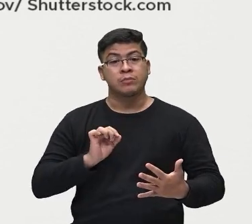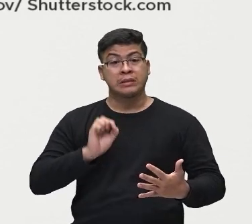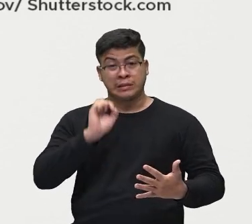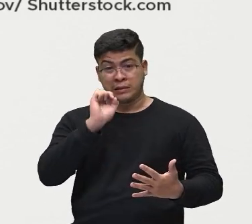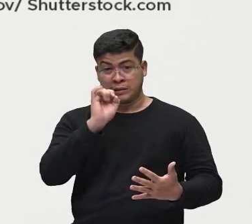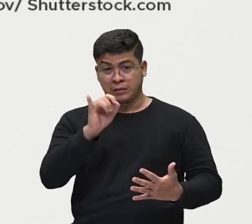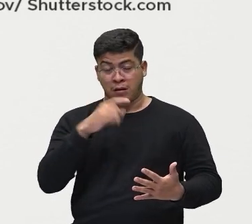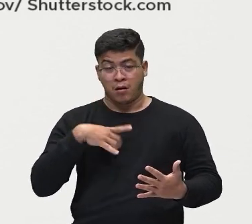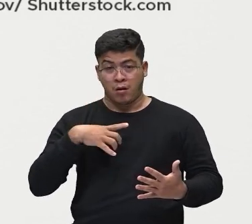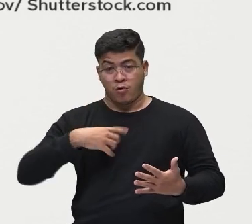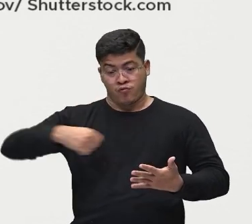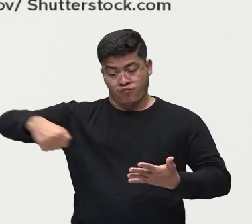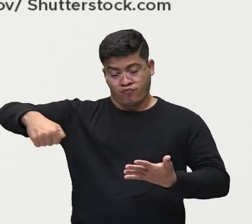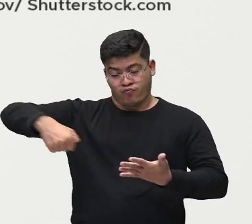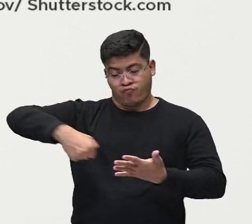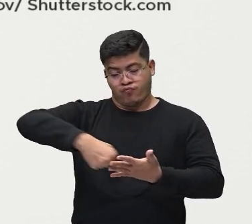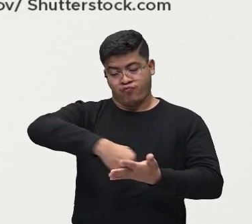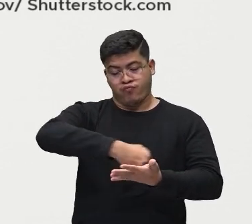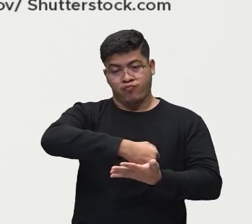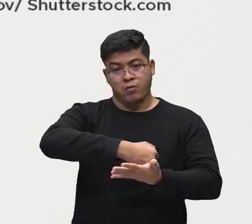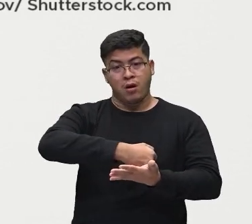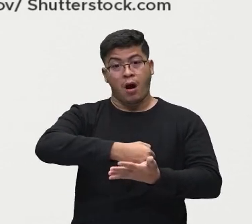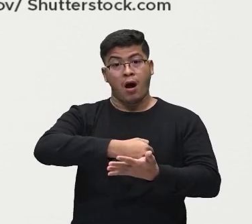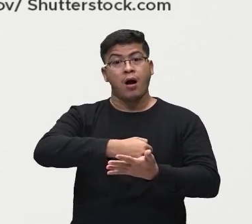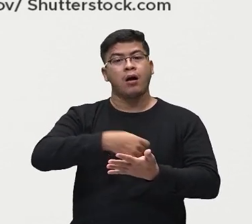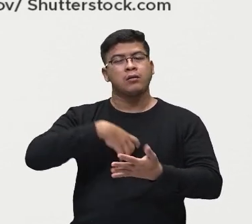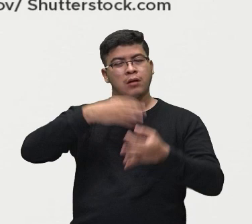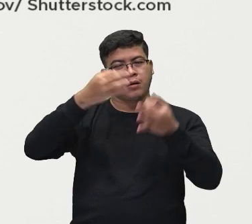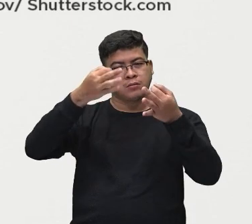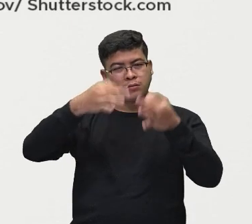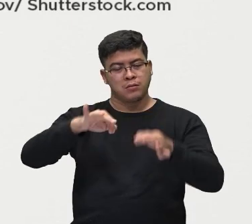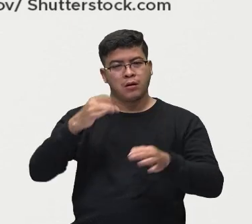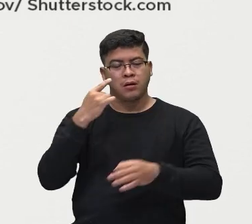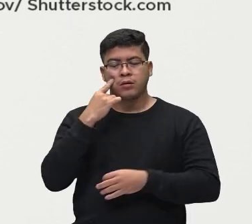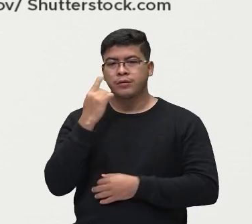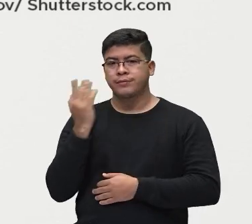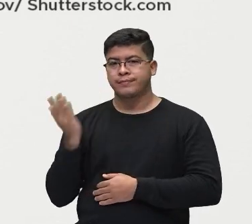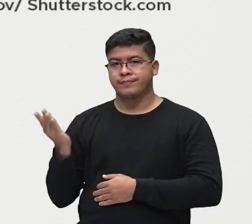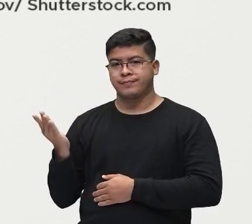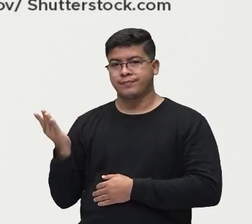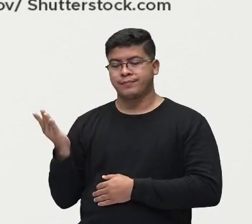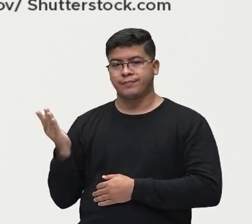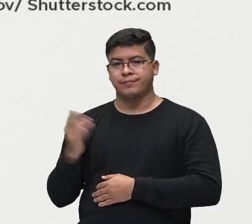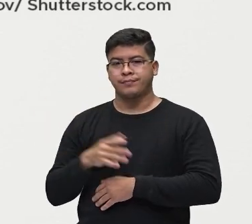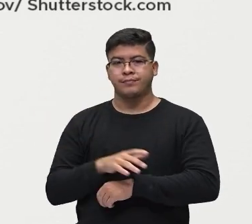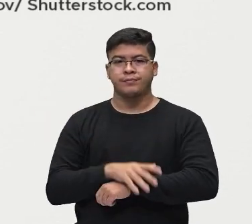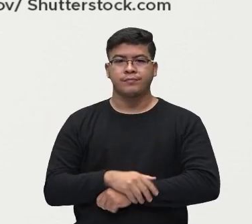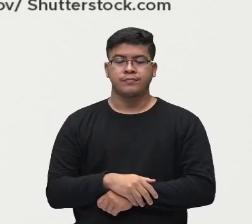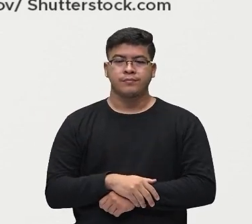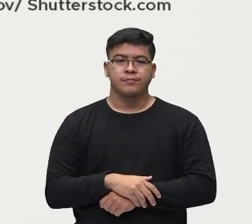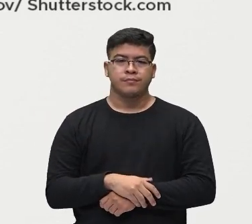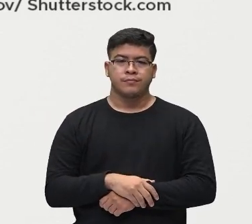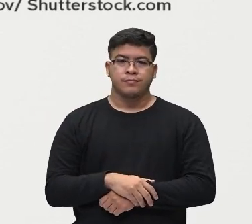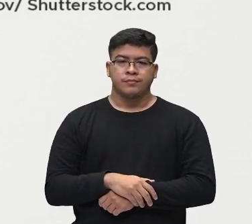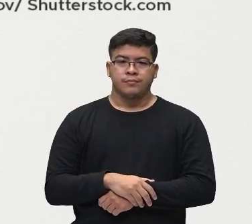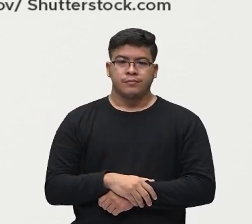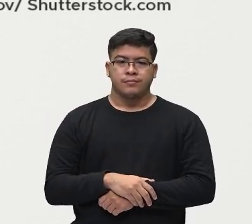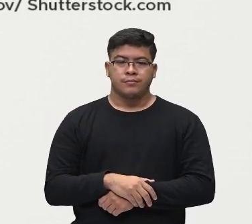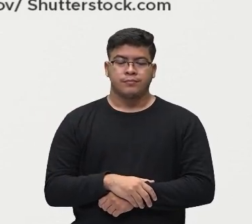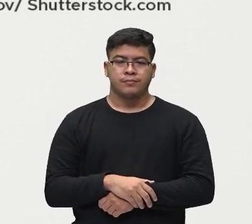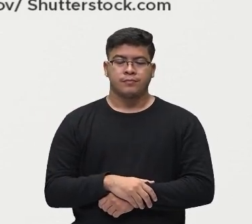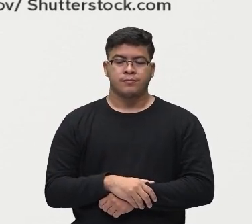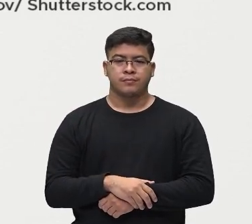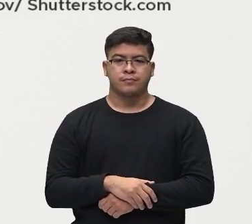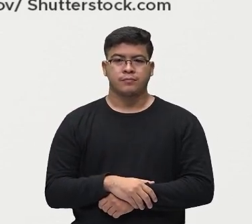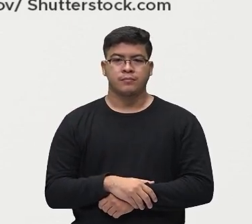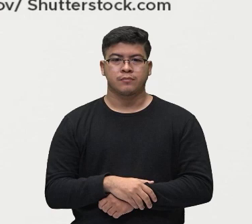o ferro, se você tem uma roupa que está amassada, essas tramas se comportam desta maneira. Quando